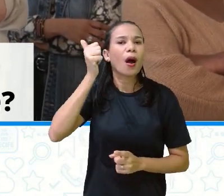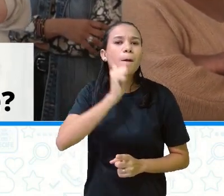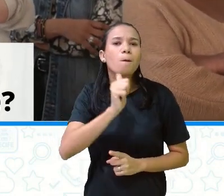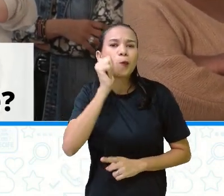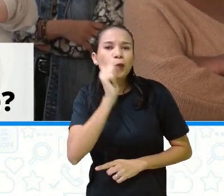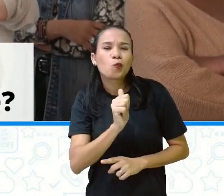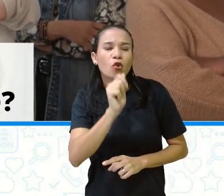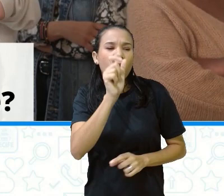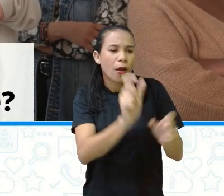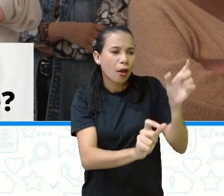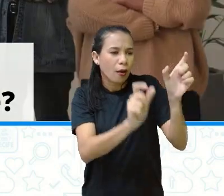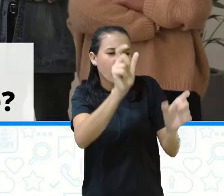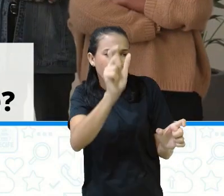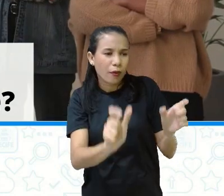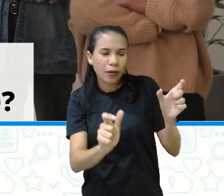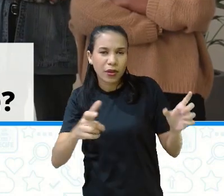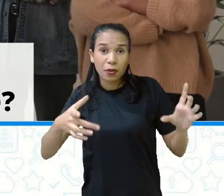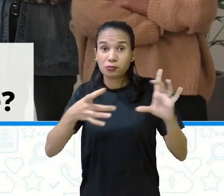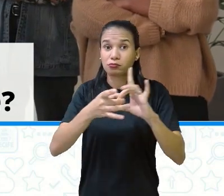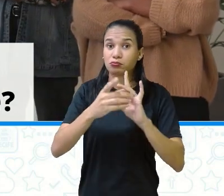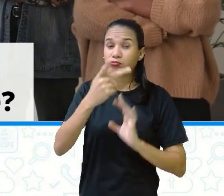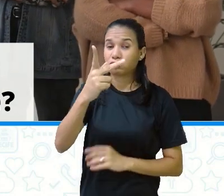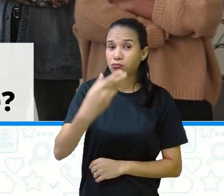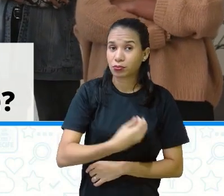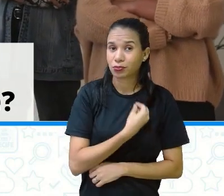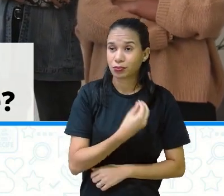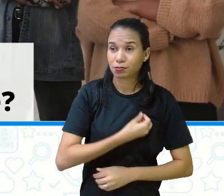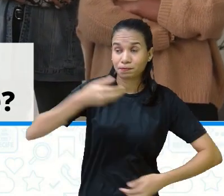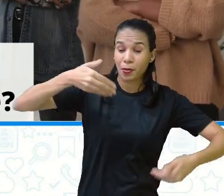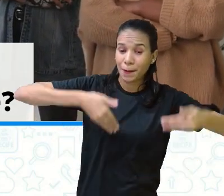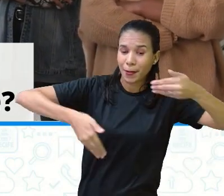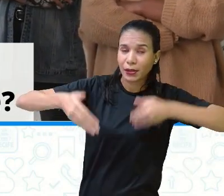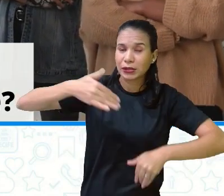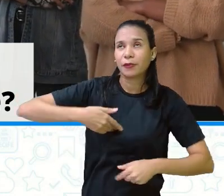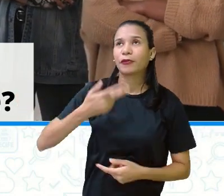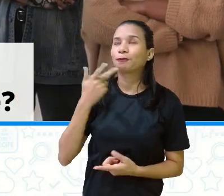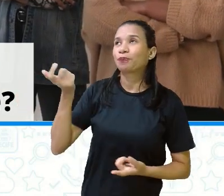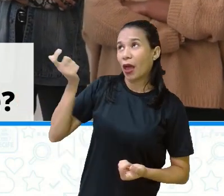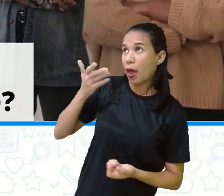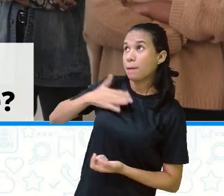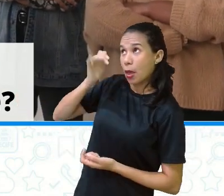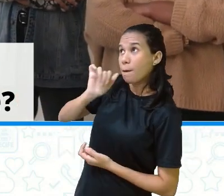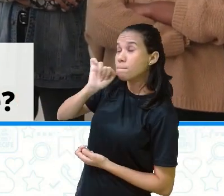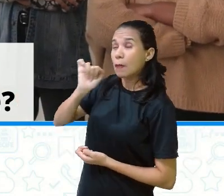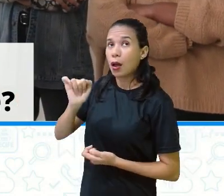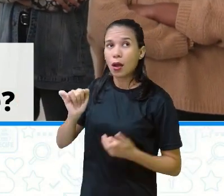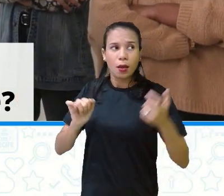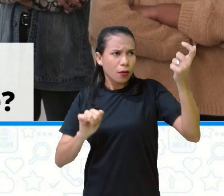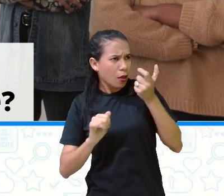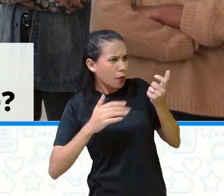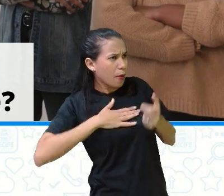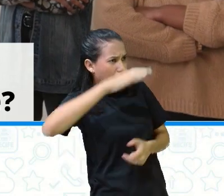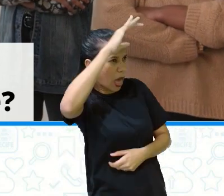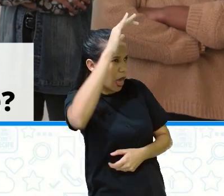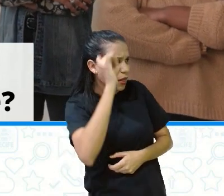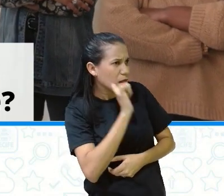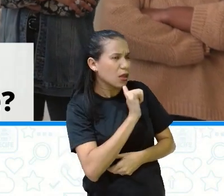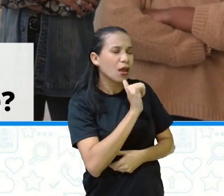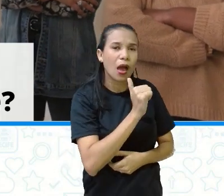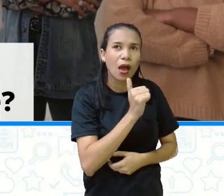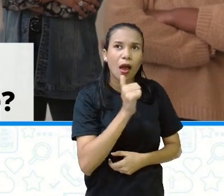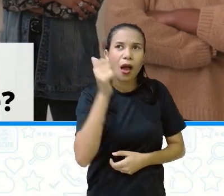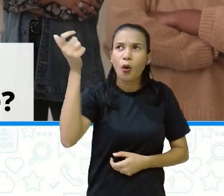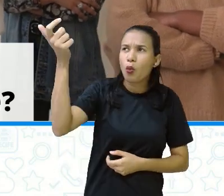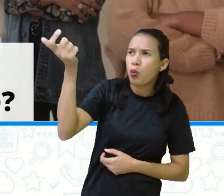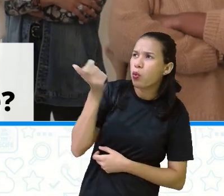fazem parte da sua vida? É a sua mãe, é a sua tia,